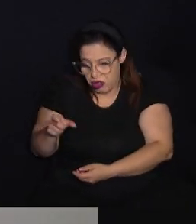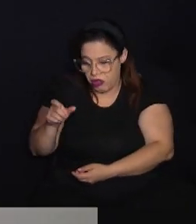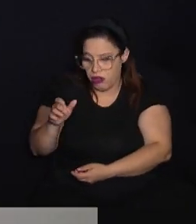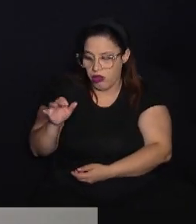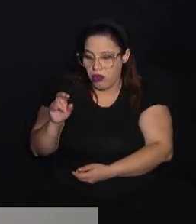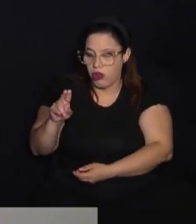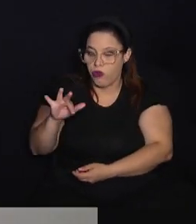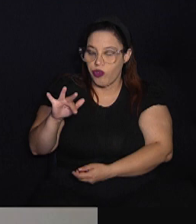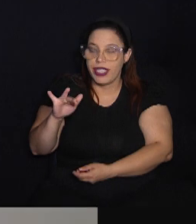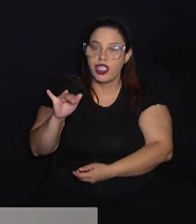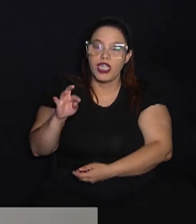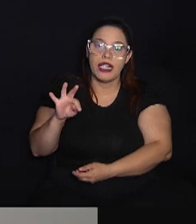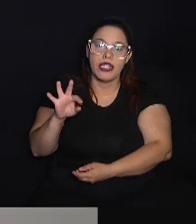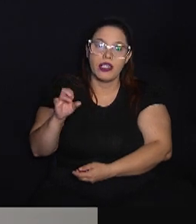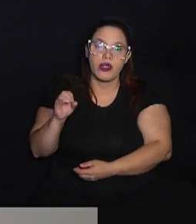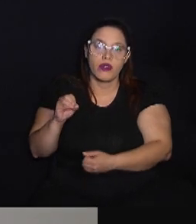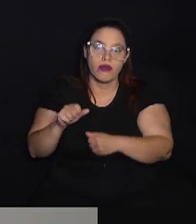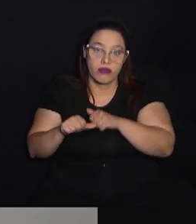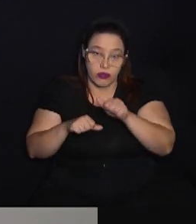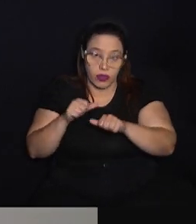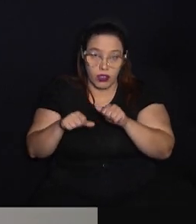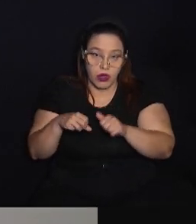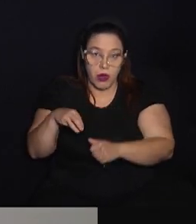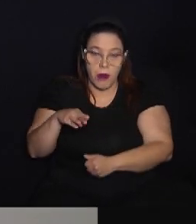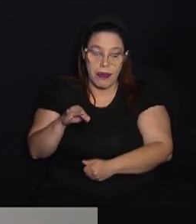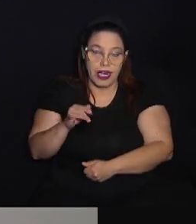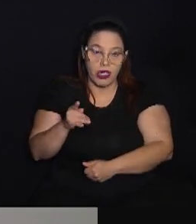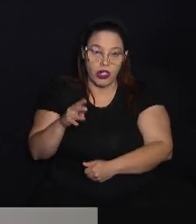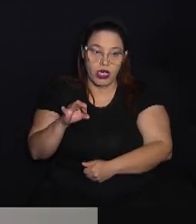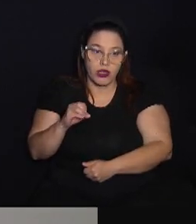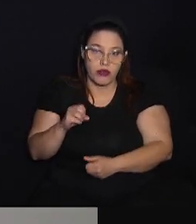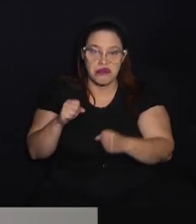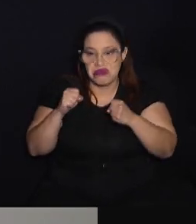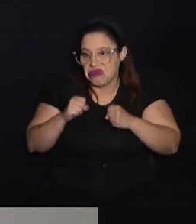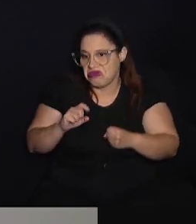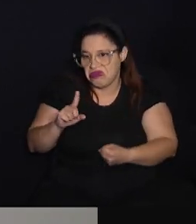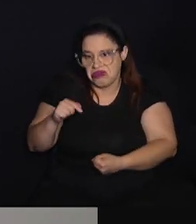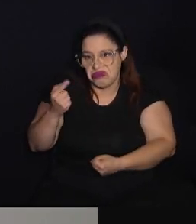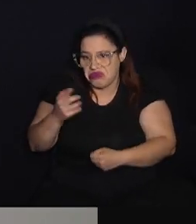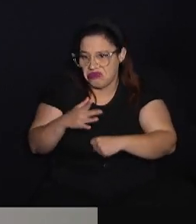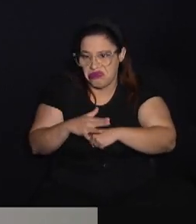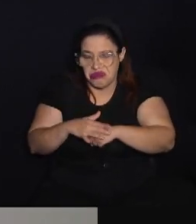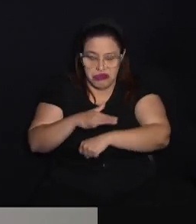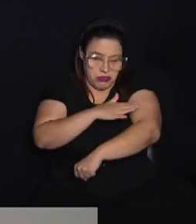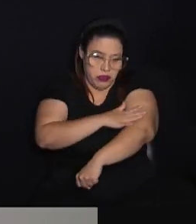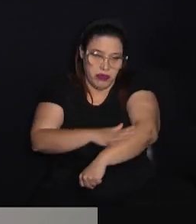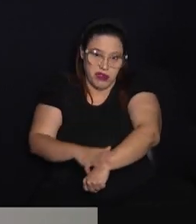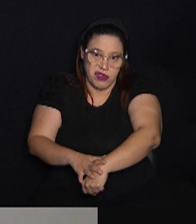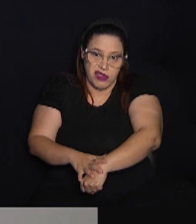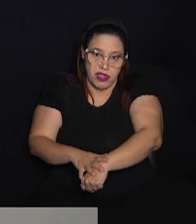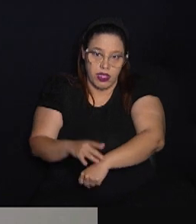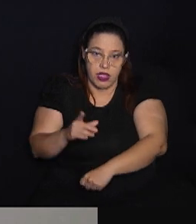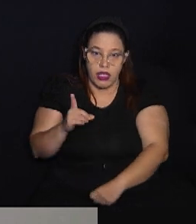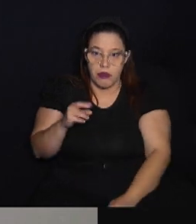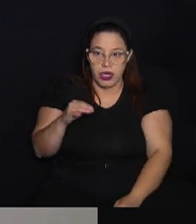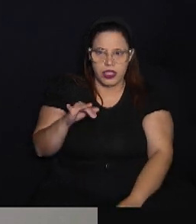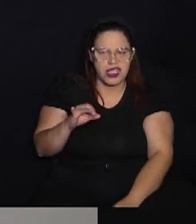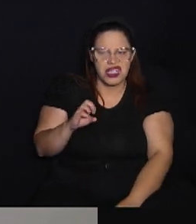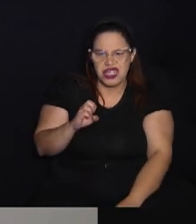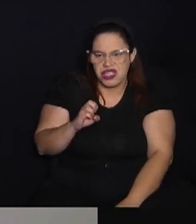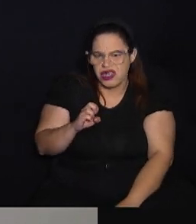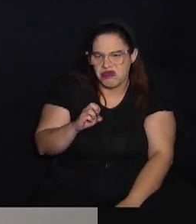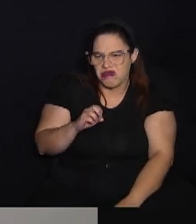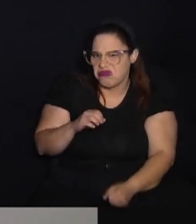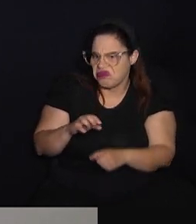ela tem essa alteração do melanócito, mas ela pode ter outras doenças de pele, algumas dermatites, isso não